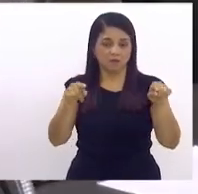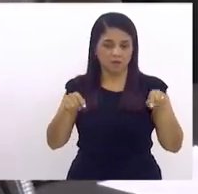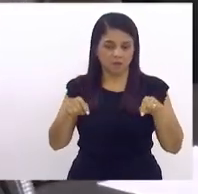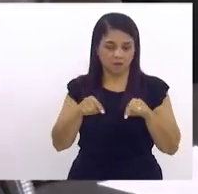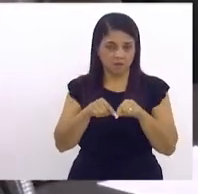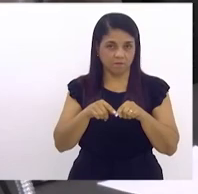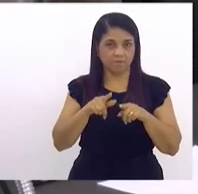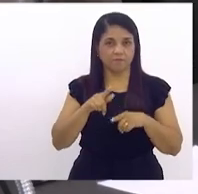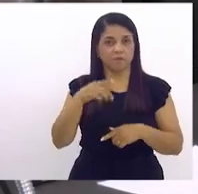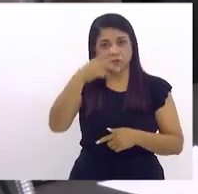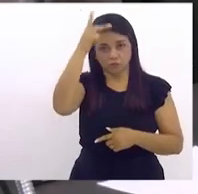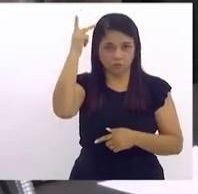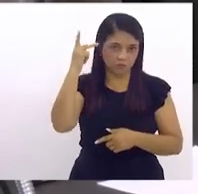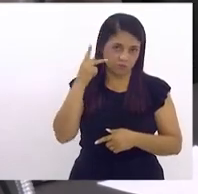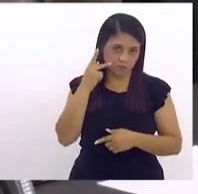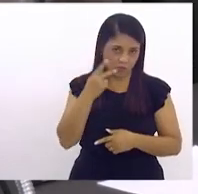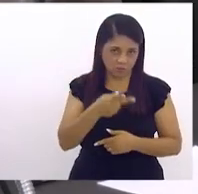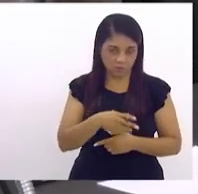Paulo.